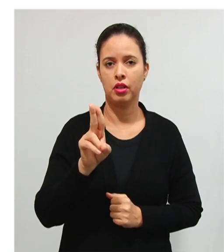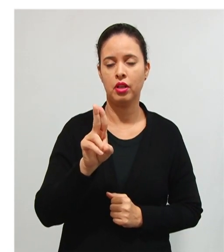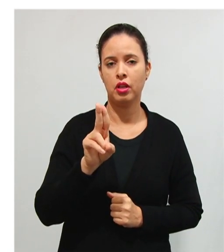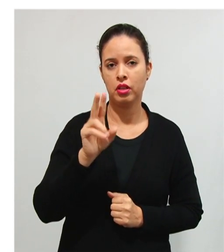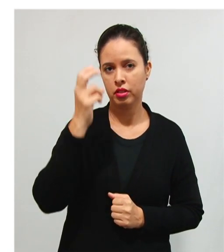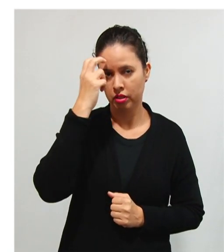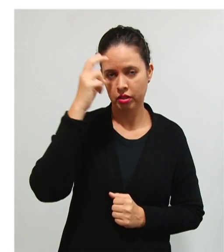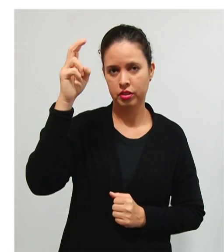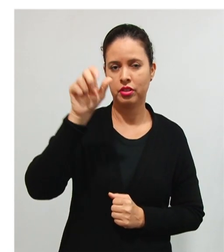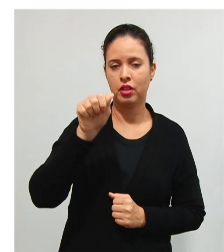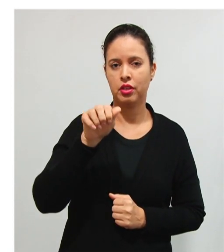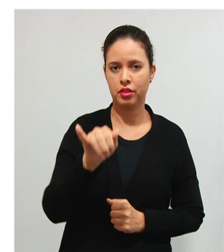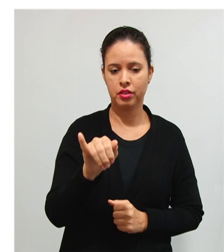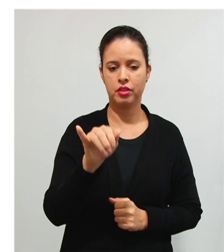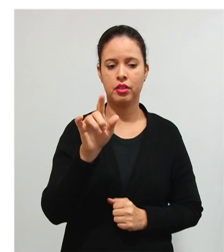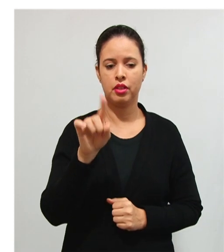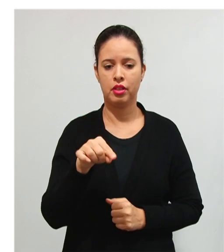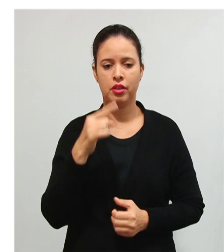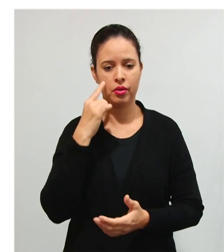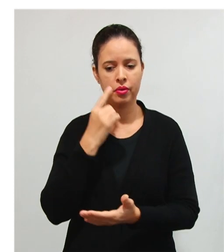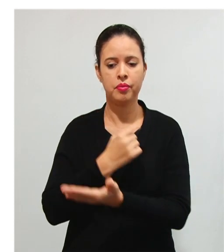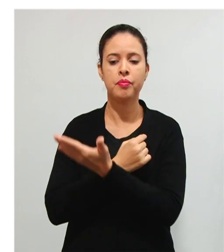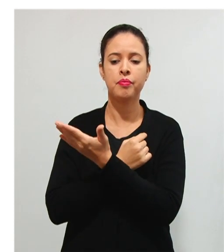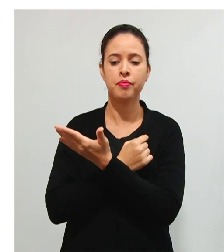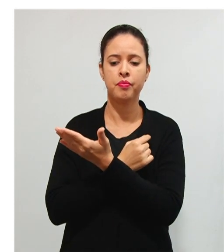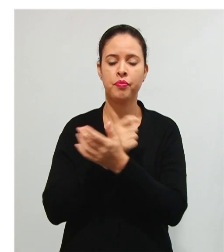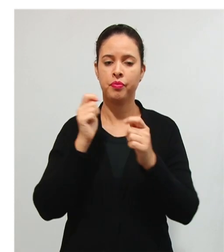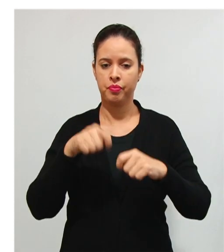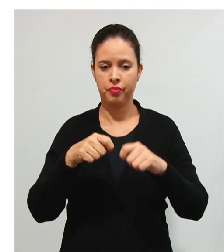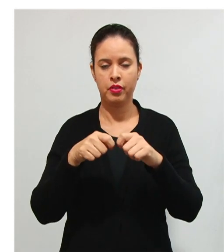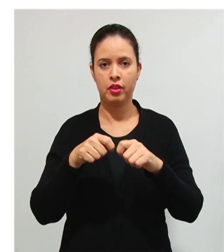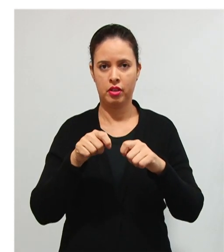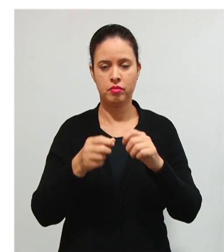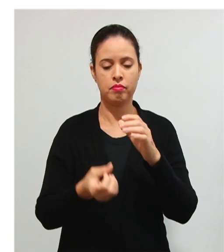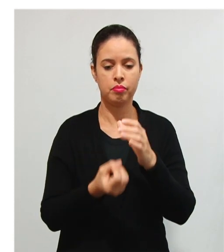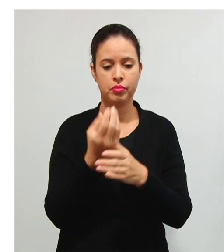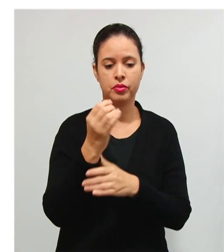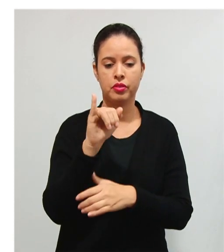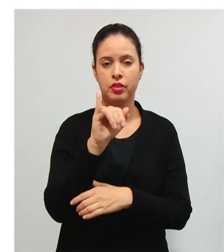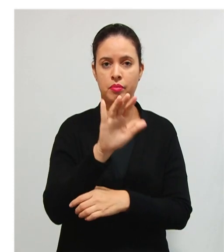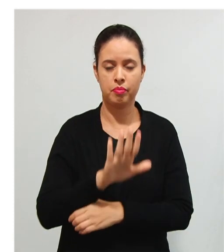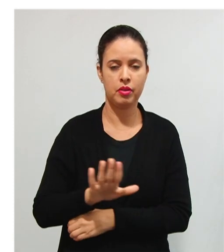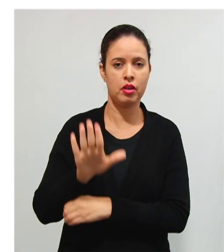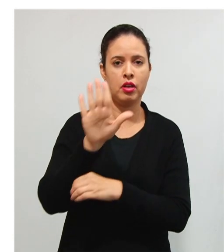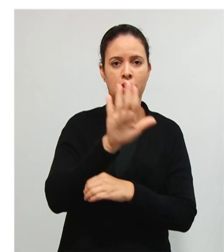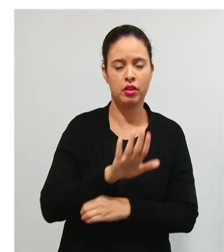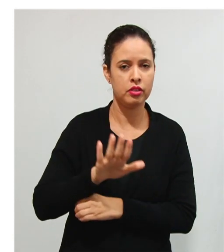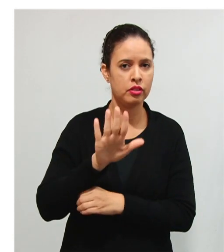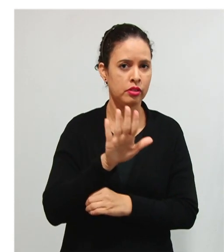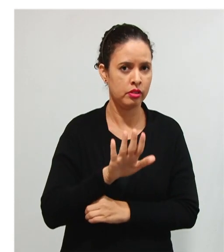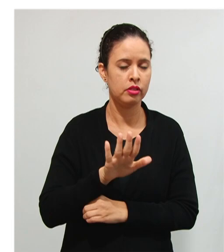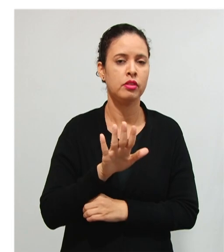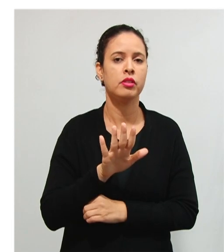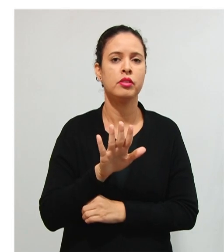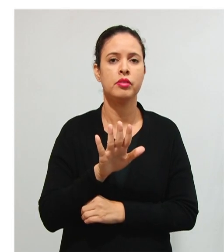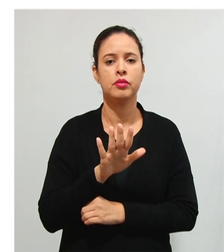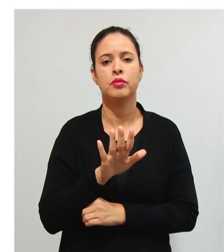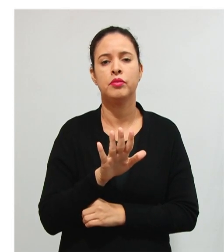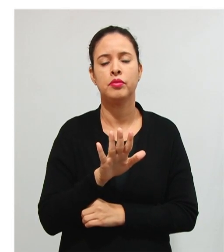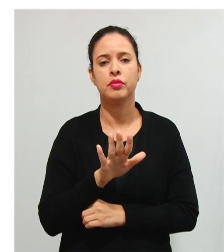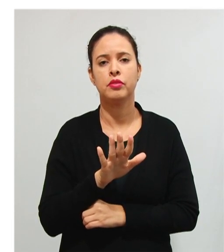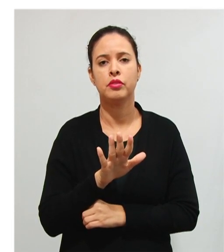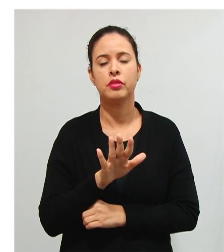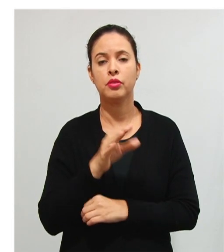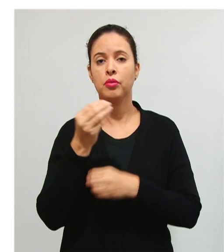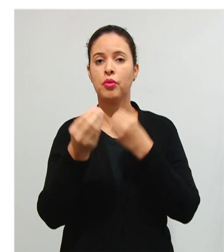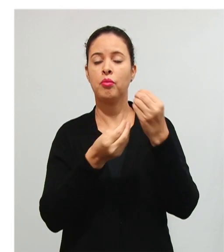o DALL-E 2, que permite a geração de imagens, e essas imagens realísticas, a partir